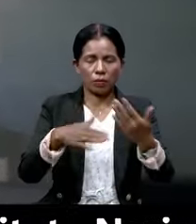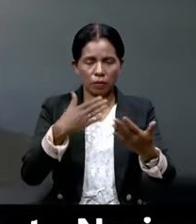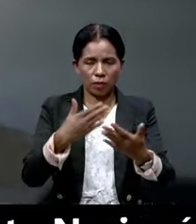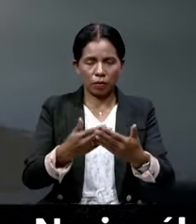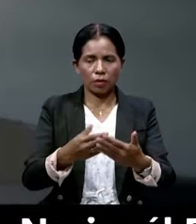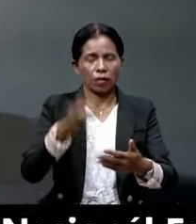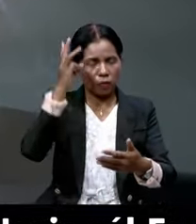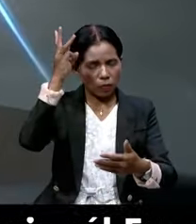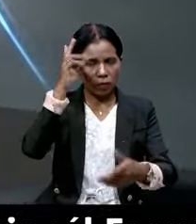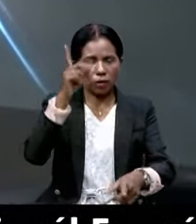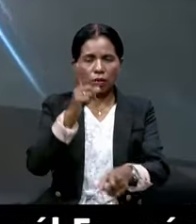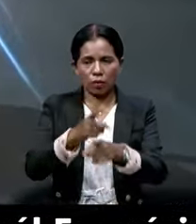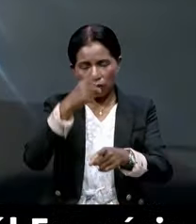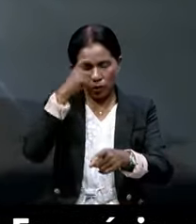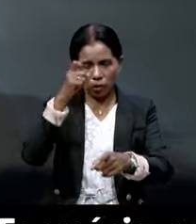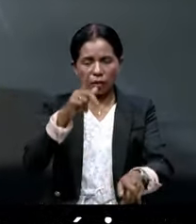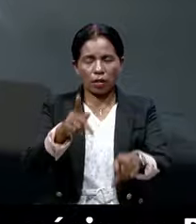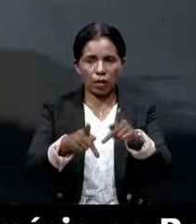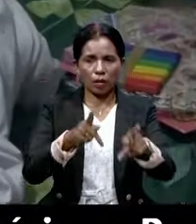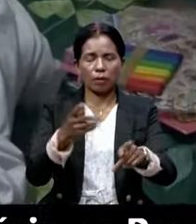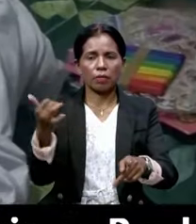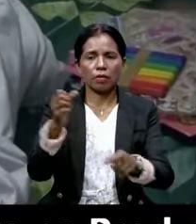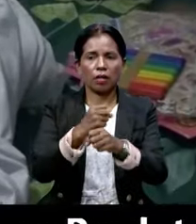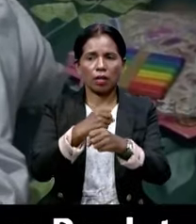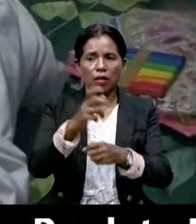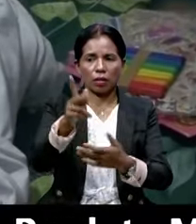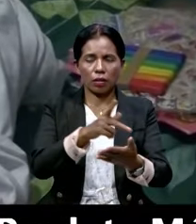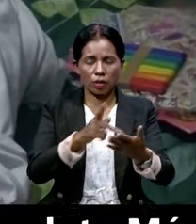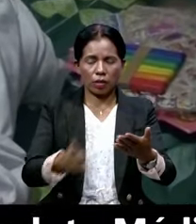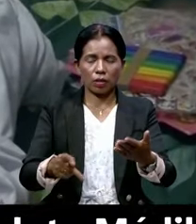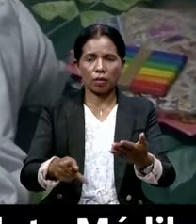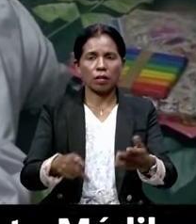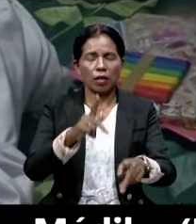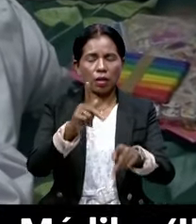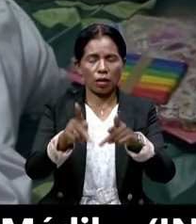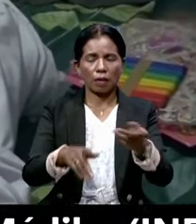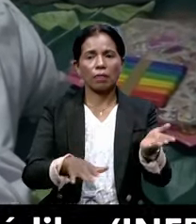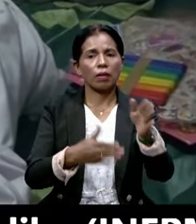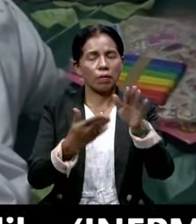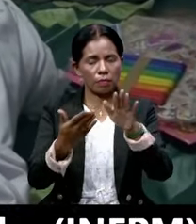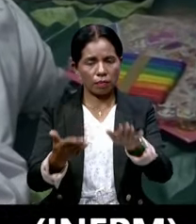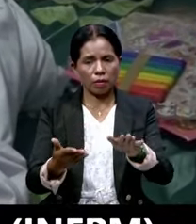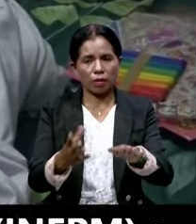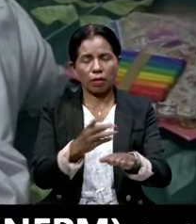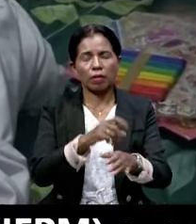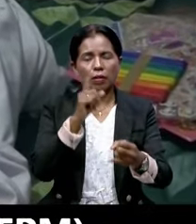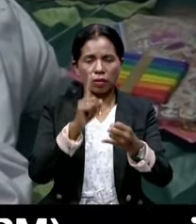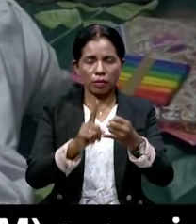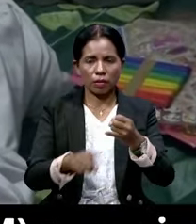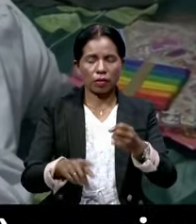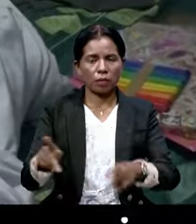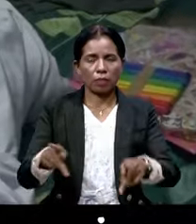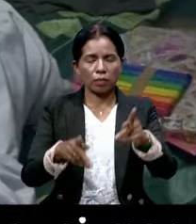sira preocupa teves, tamba minoridade sira nebe halo crime, o de causa é uma balun tola com vida, no ikusmai